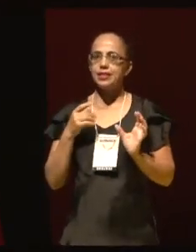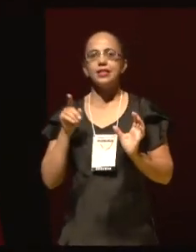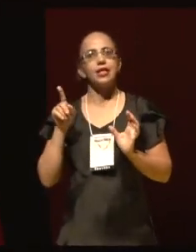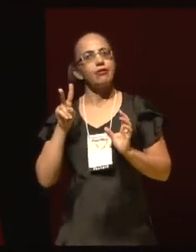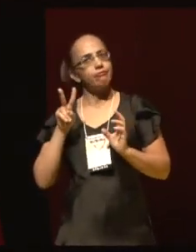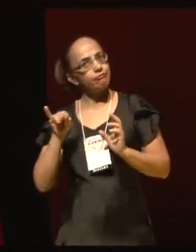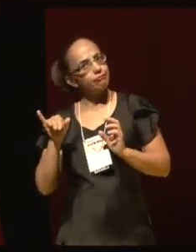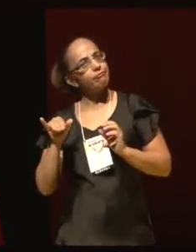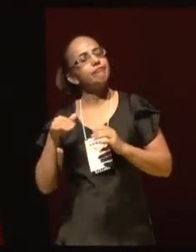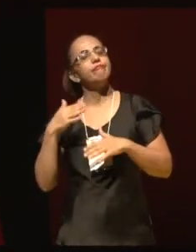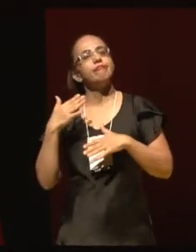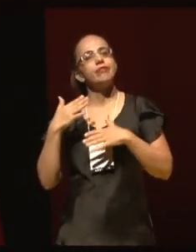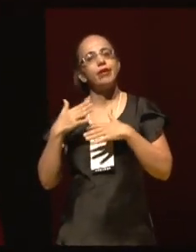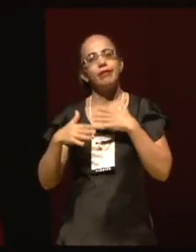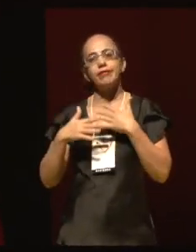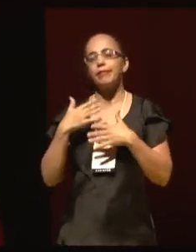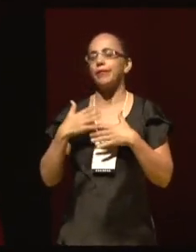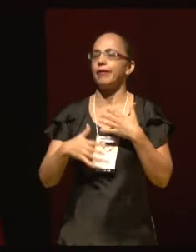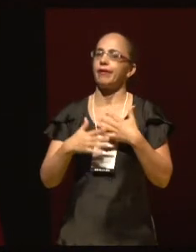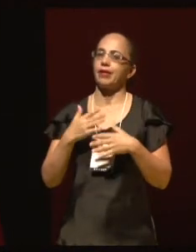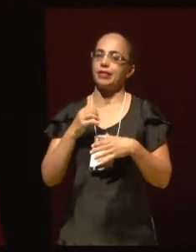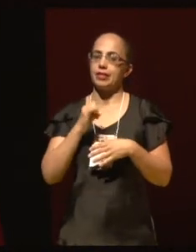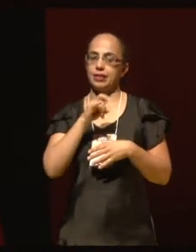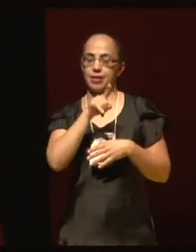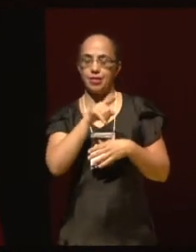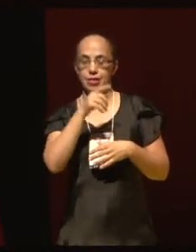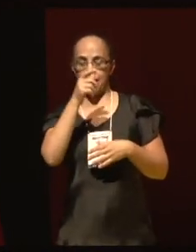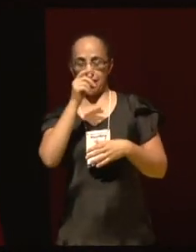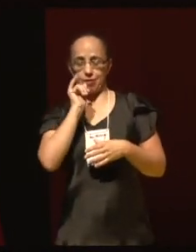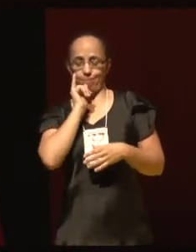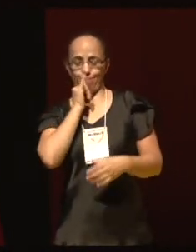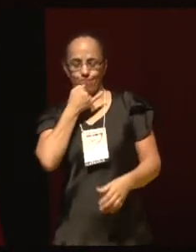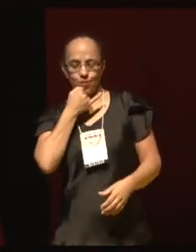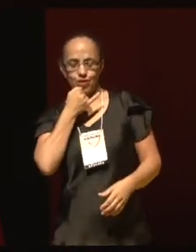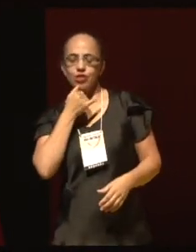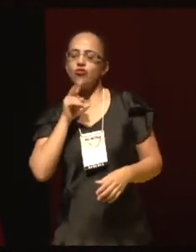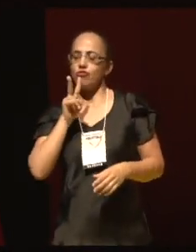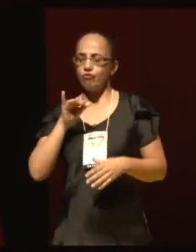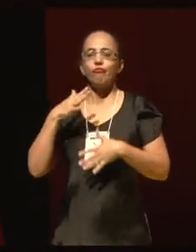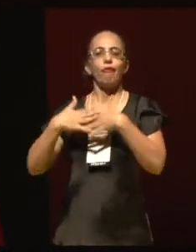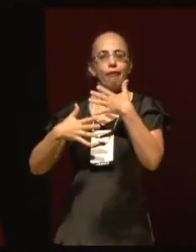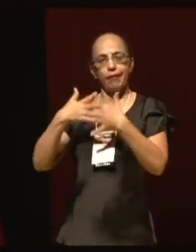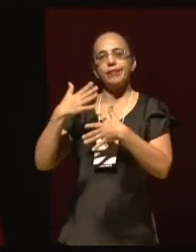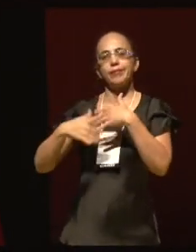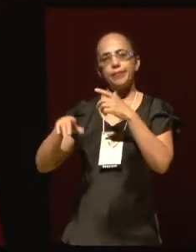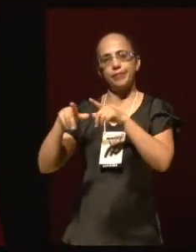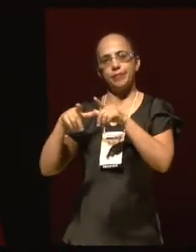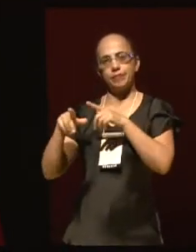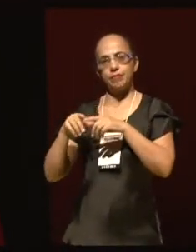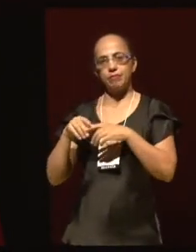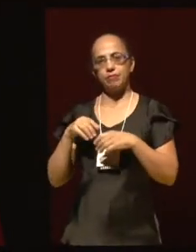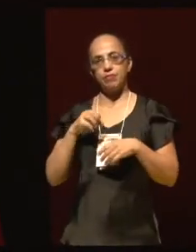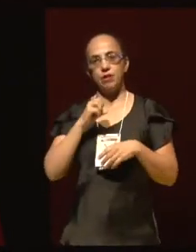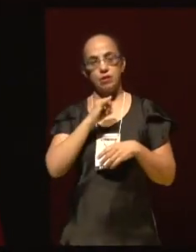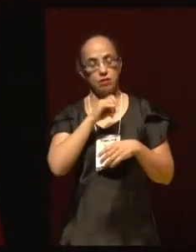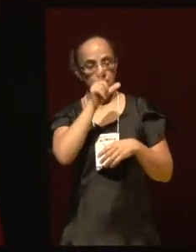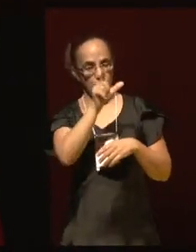trabalho. Se a pessoa está triste, vai afetar o dia de trabalho. Se a pessoa está alegre,